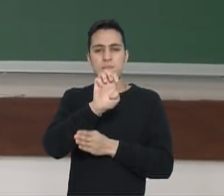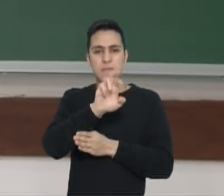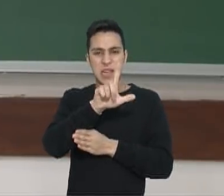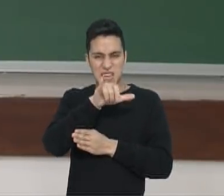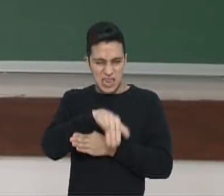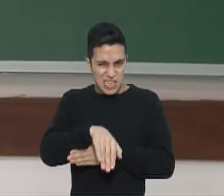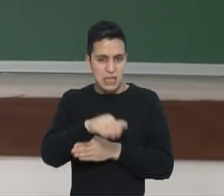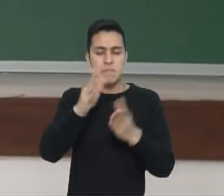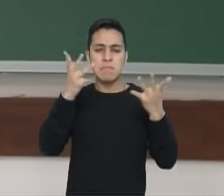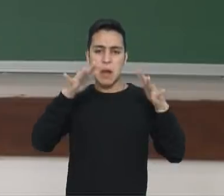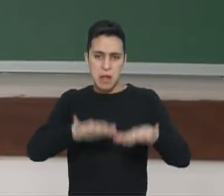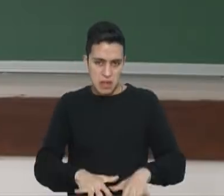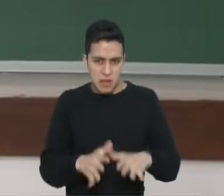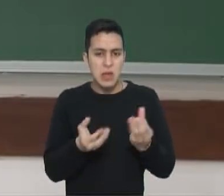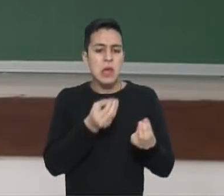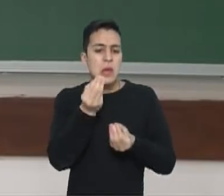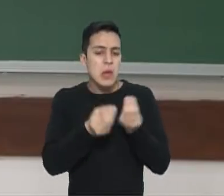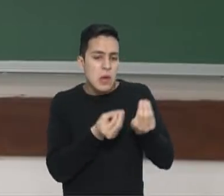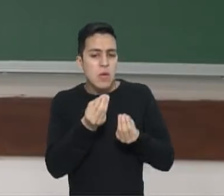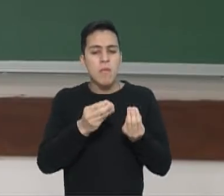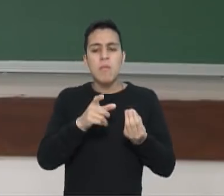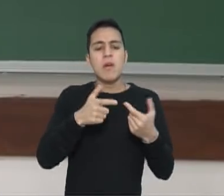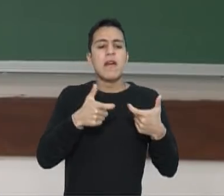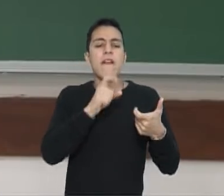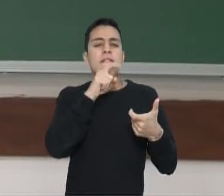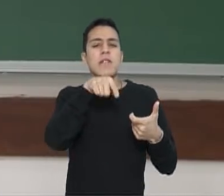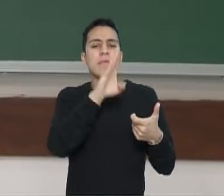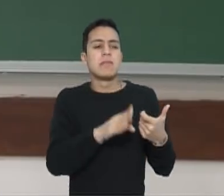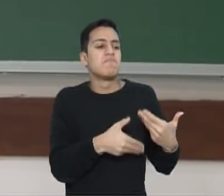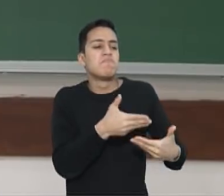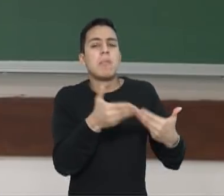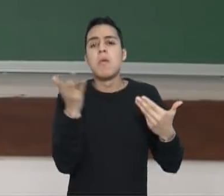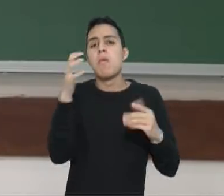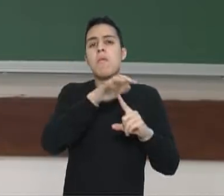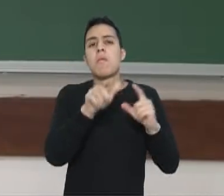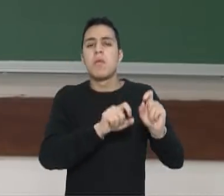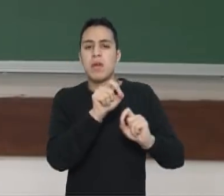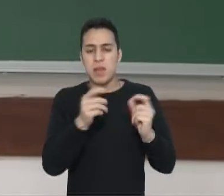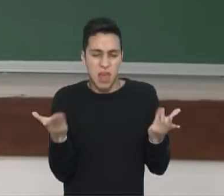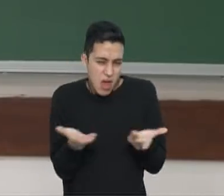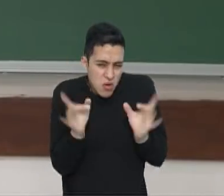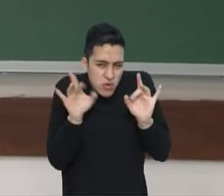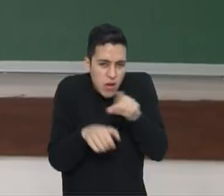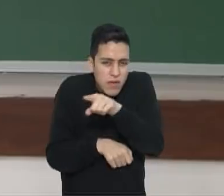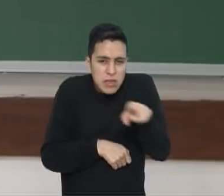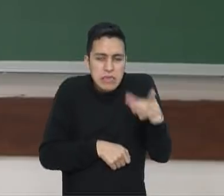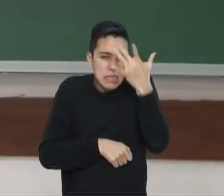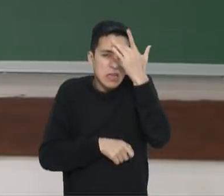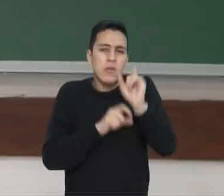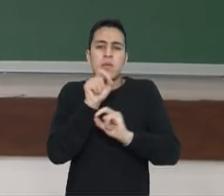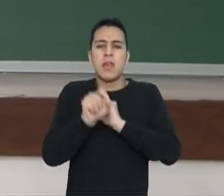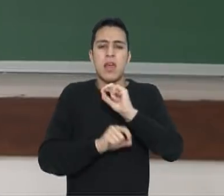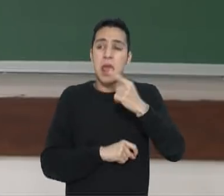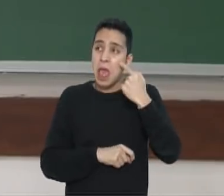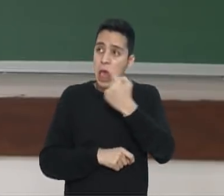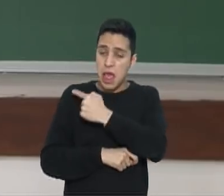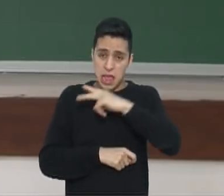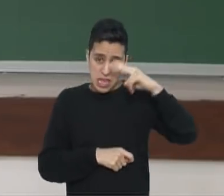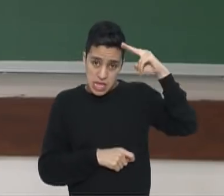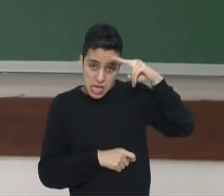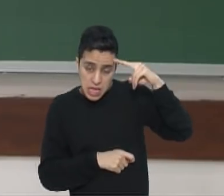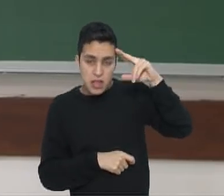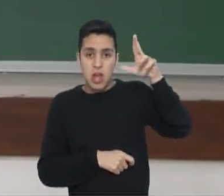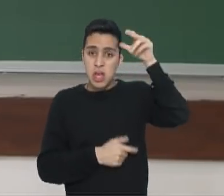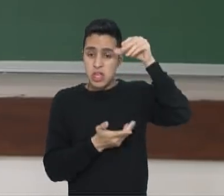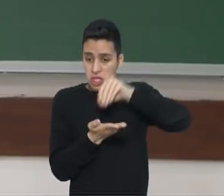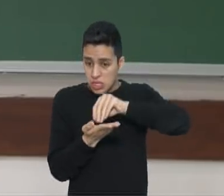implicações também da Guerra Fria no Brasil. Por enquanto, o professor quer que você guarde o seguinte: a história do